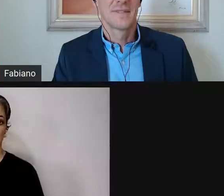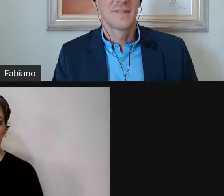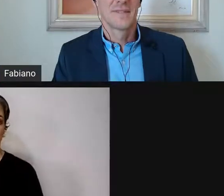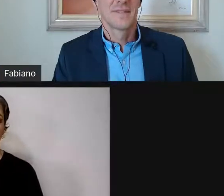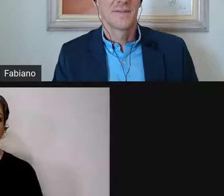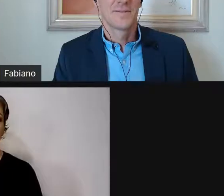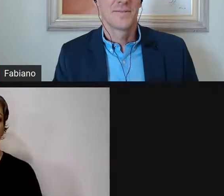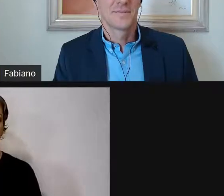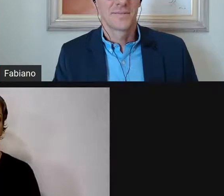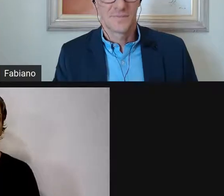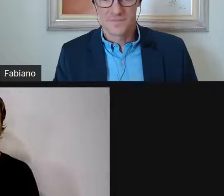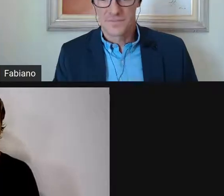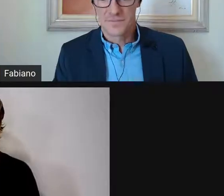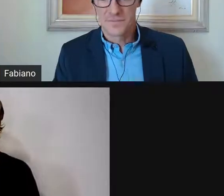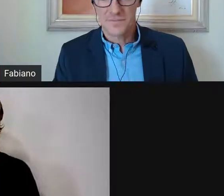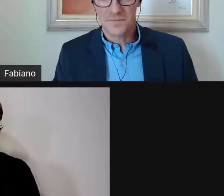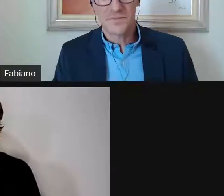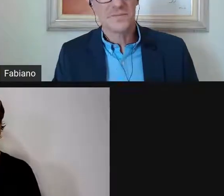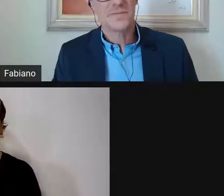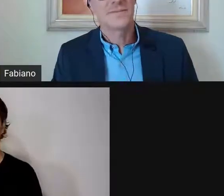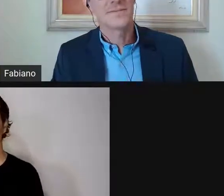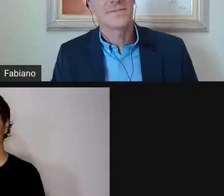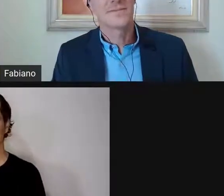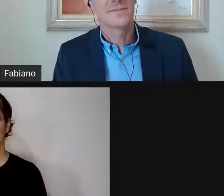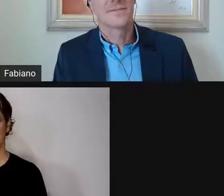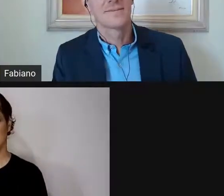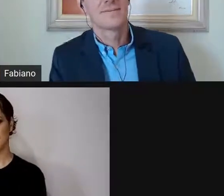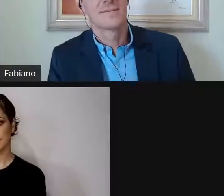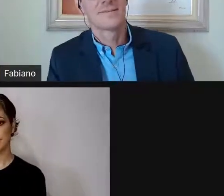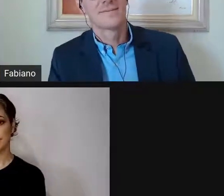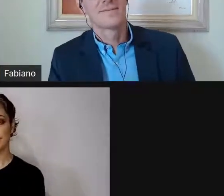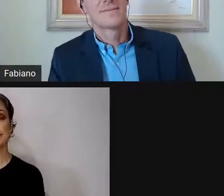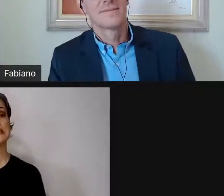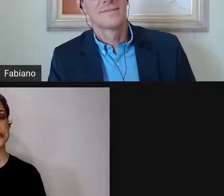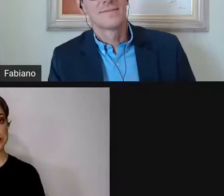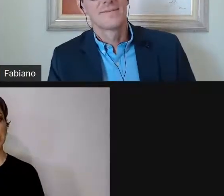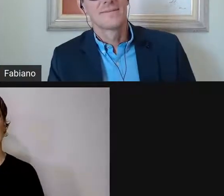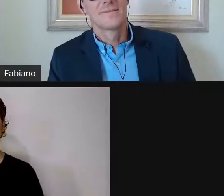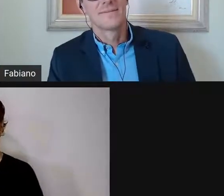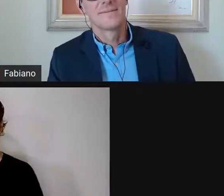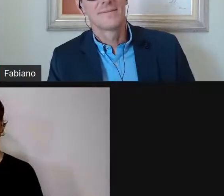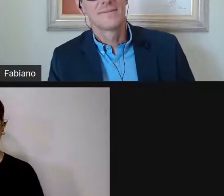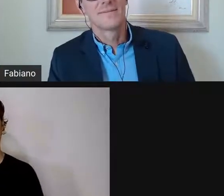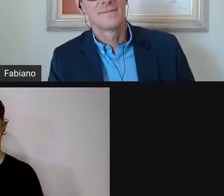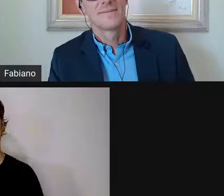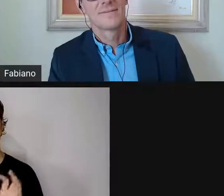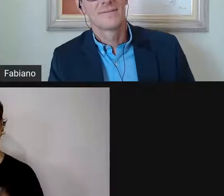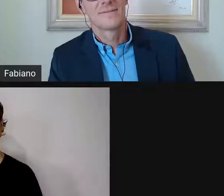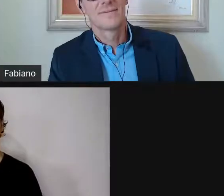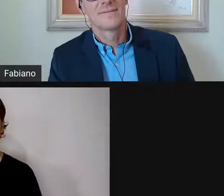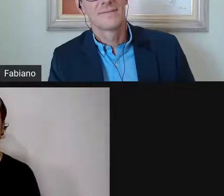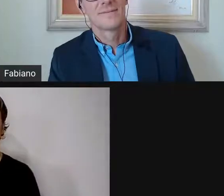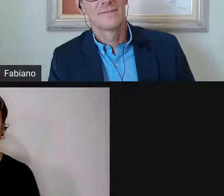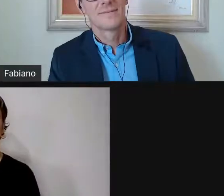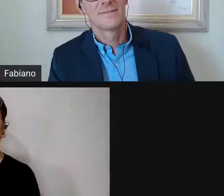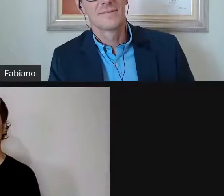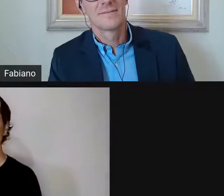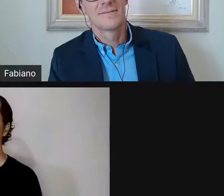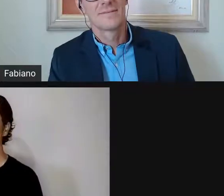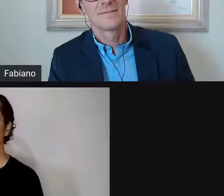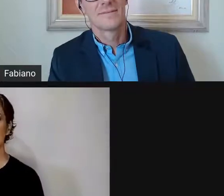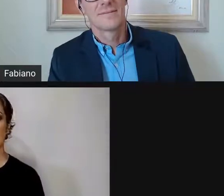se fosse de número 2, né, da segunda pessoa da coordenação. A minha chefe saiu e eu assumi